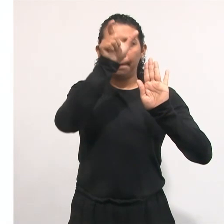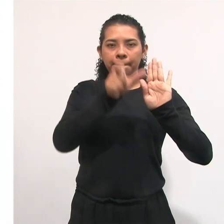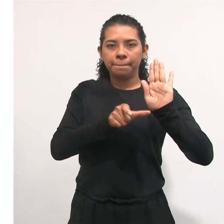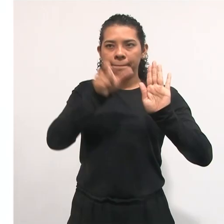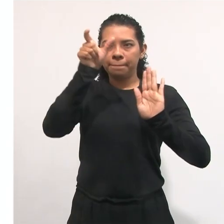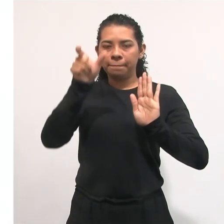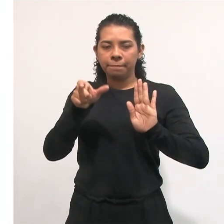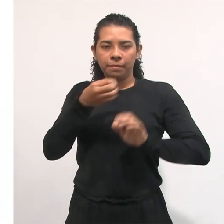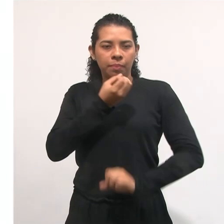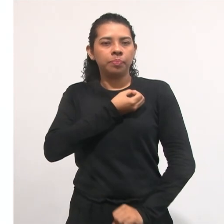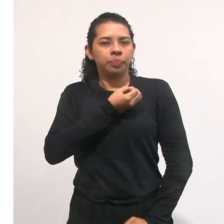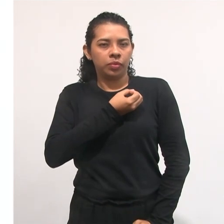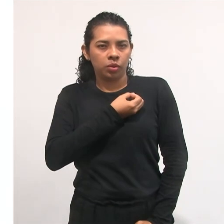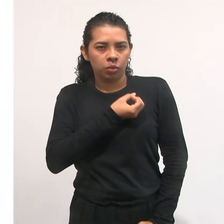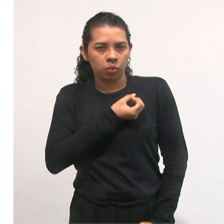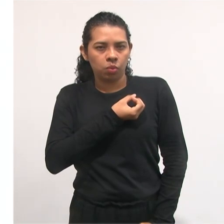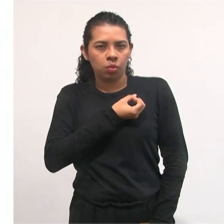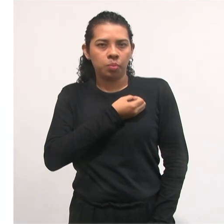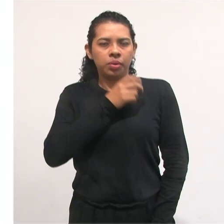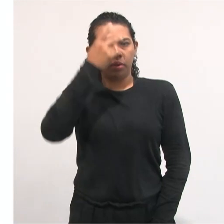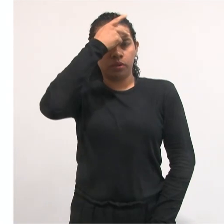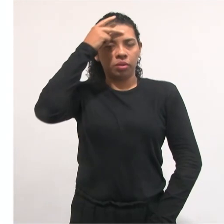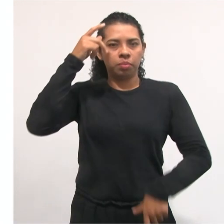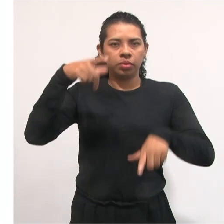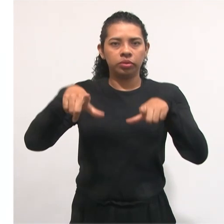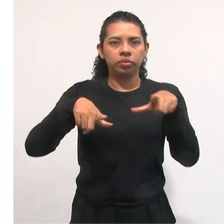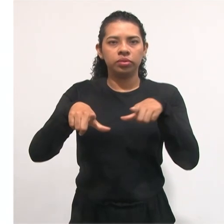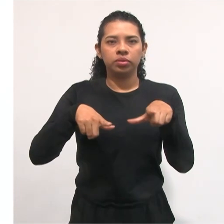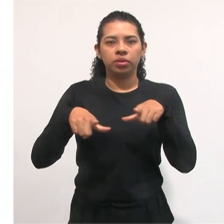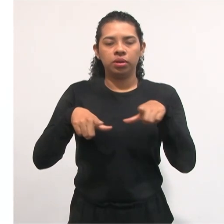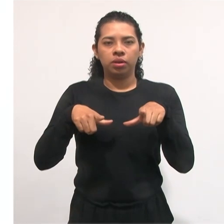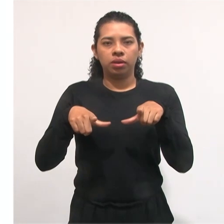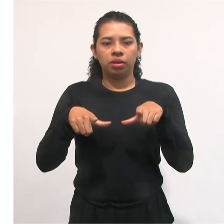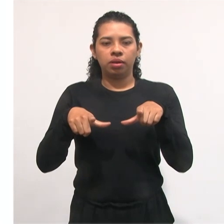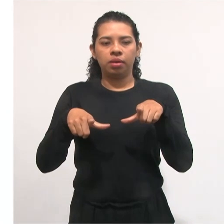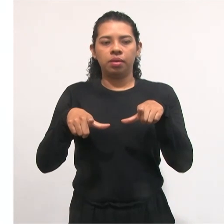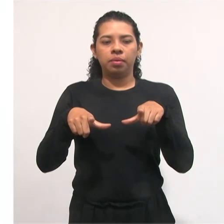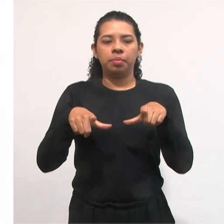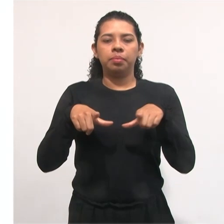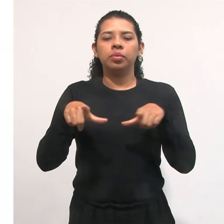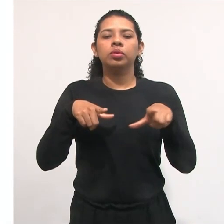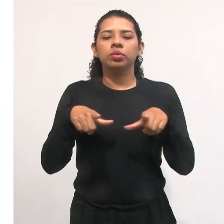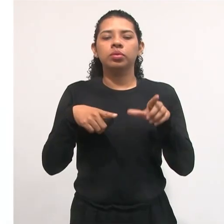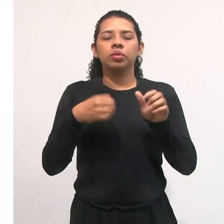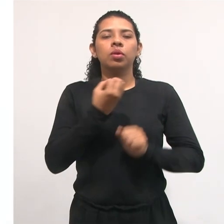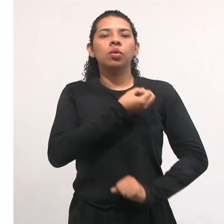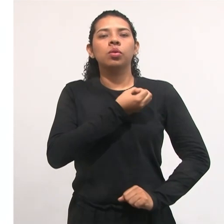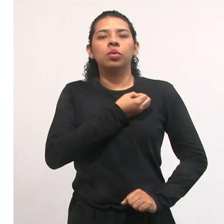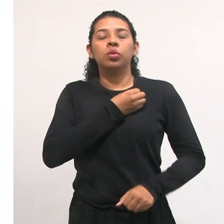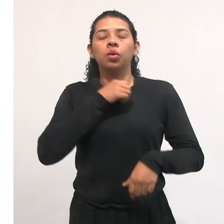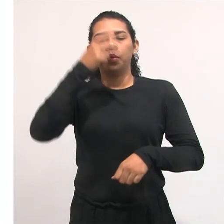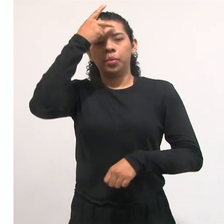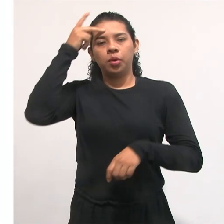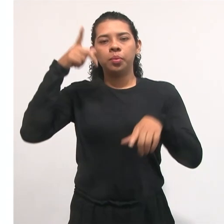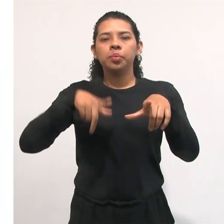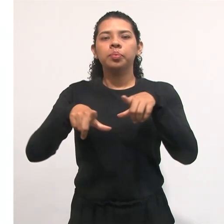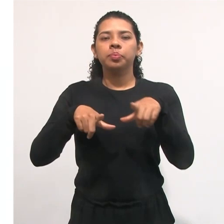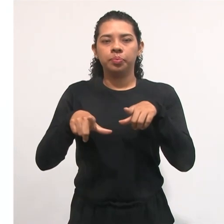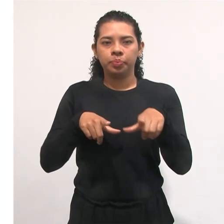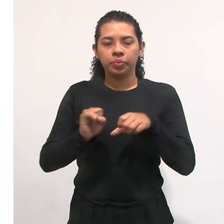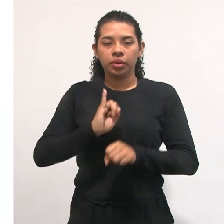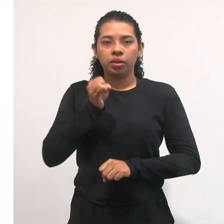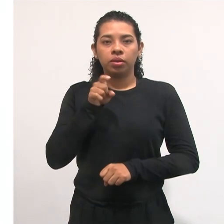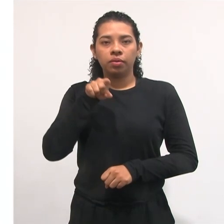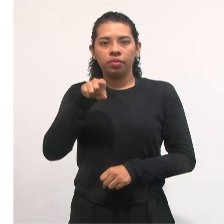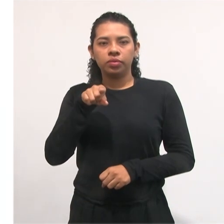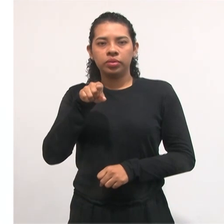pegar esses dois primeiros colunas aqui, as duas primeiras colunas aqui, números de servidores e frequência relativa e